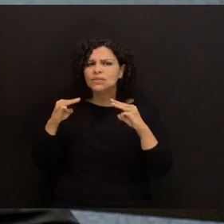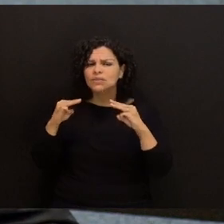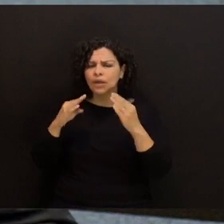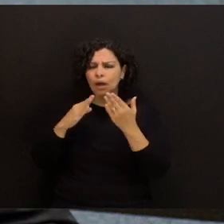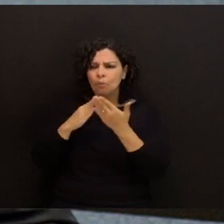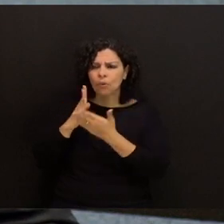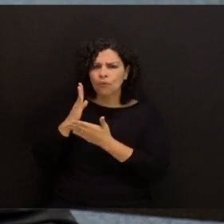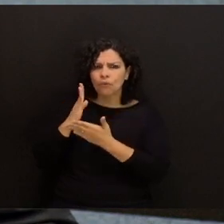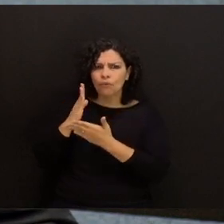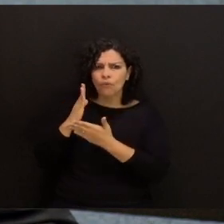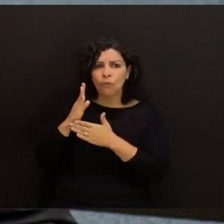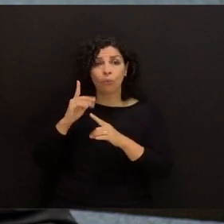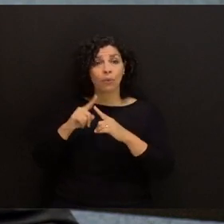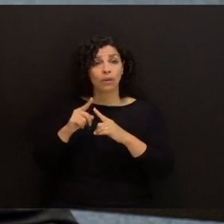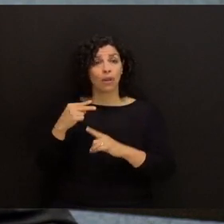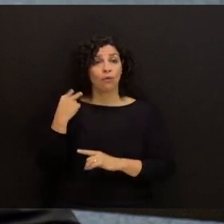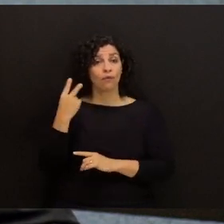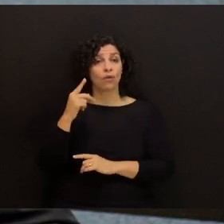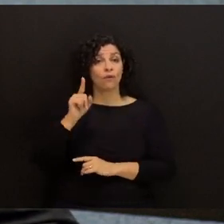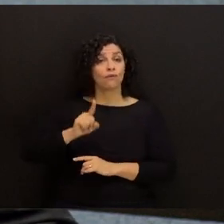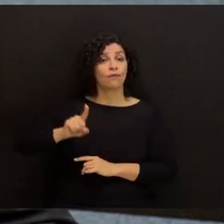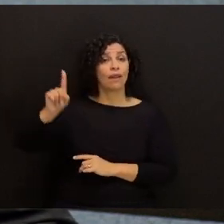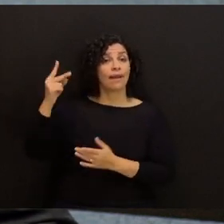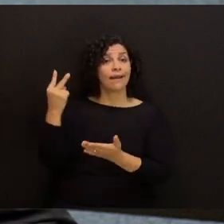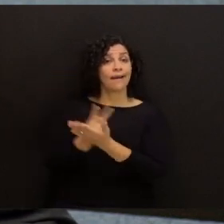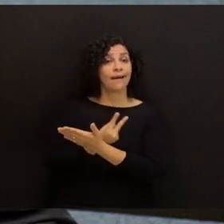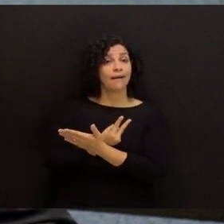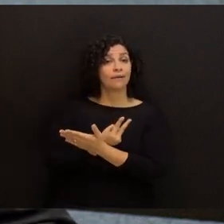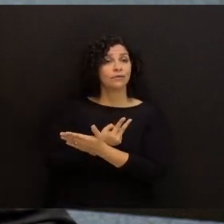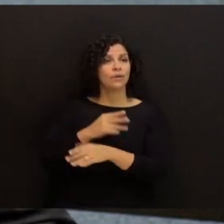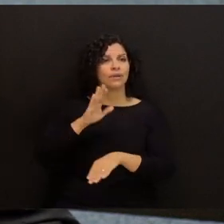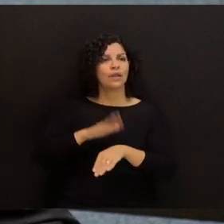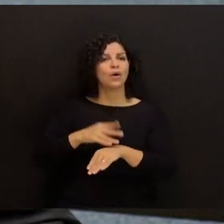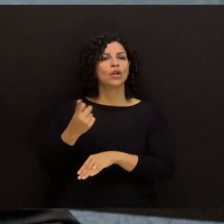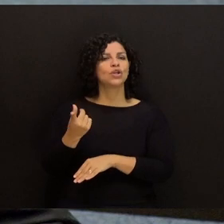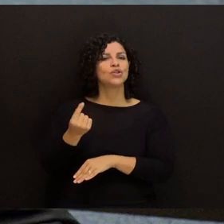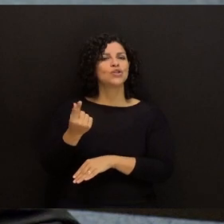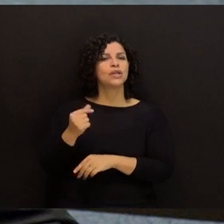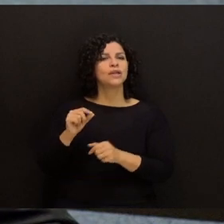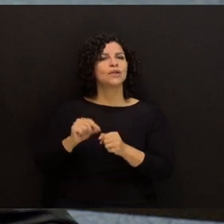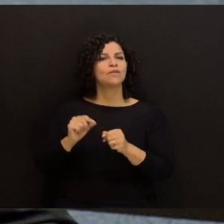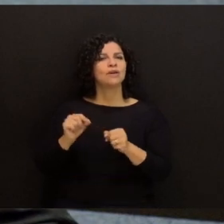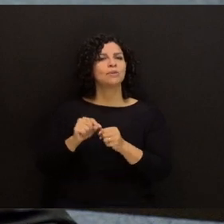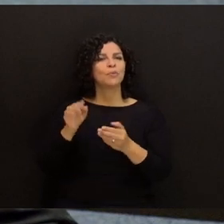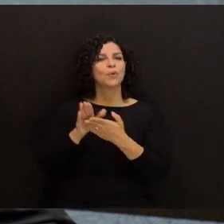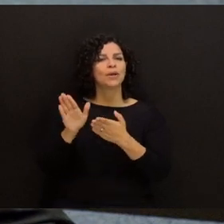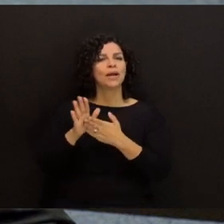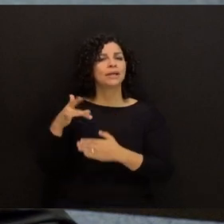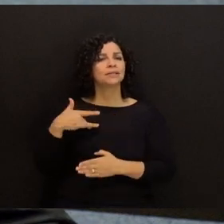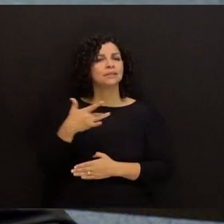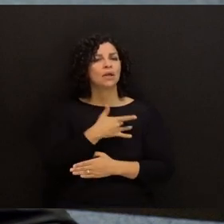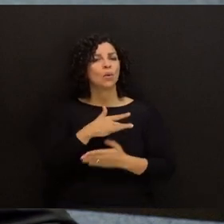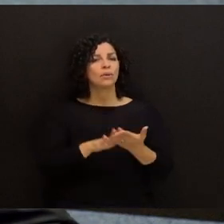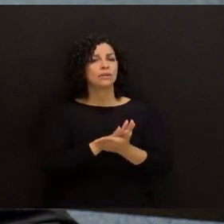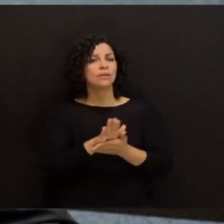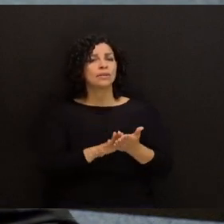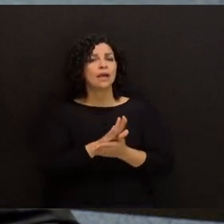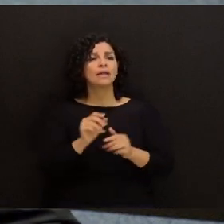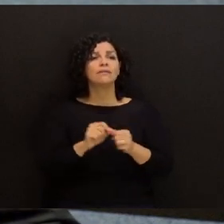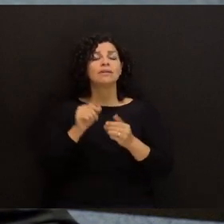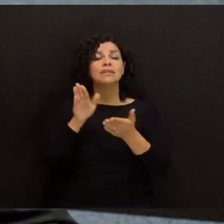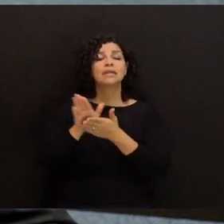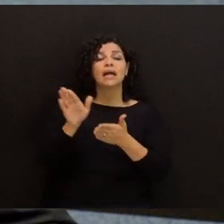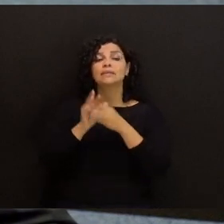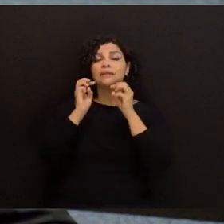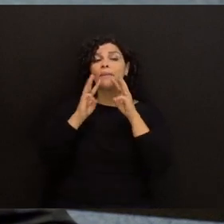porque a hora que o vereador deu o dedo aqui falar que tá errado pega esse dinheiro em vez de gastar com saúde pagar um exame gasta